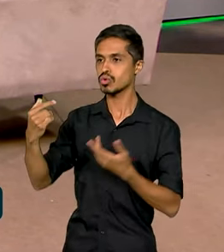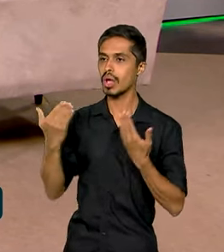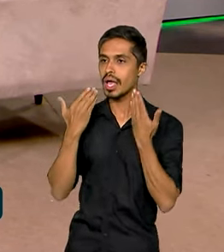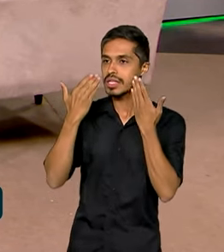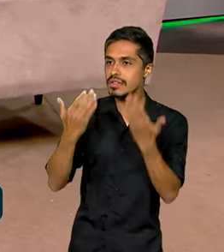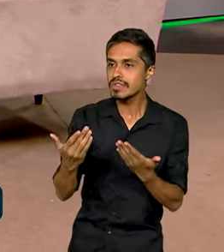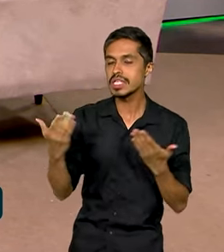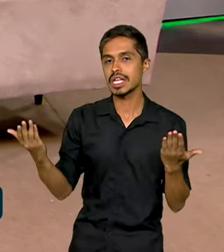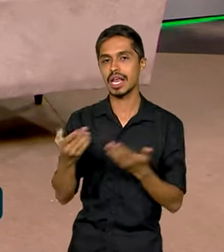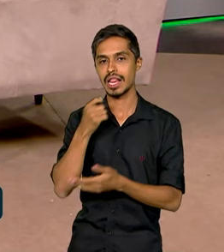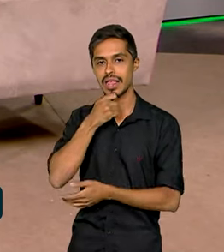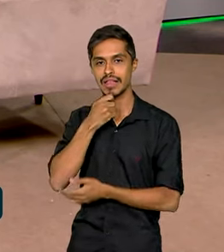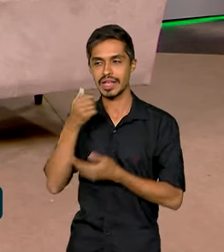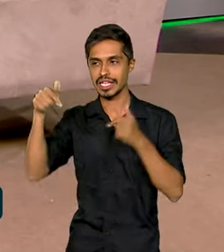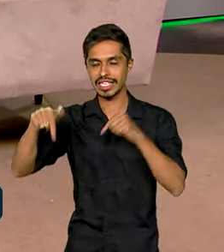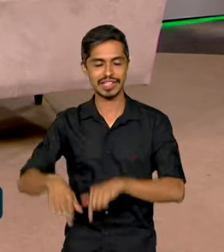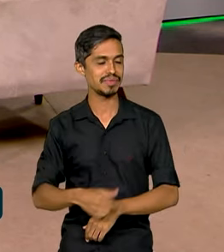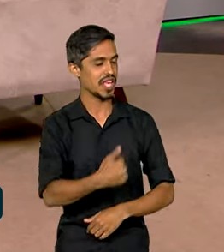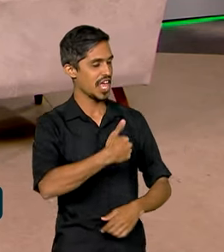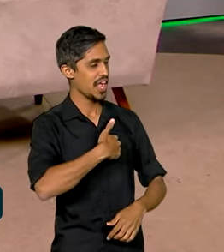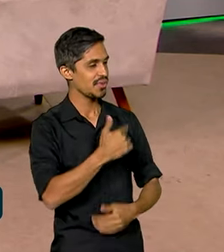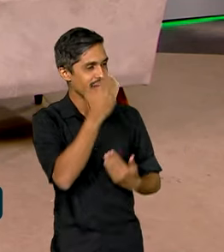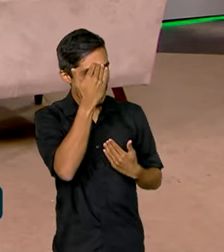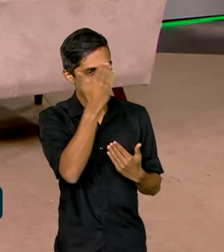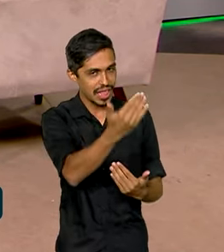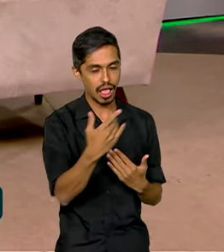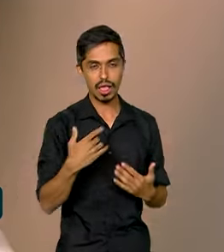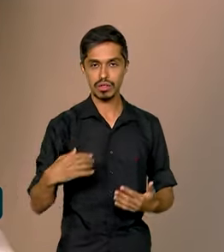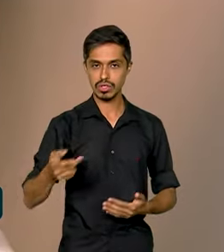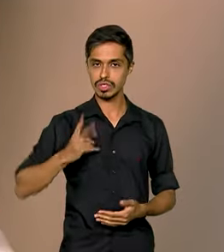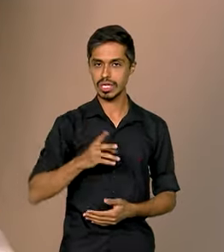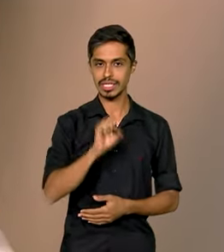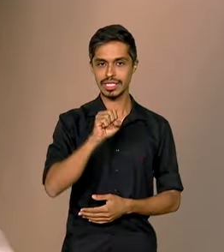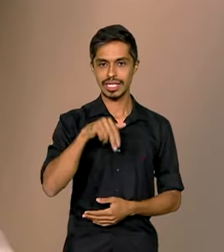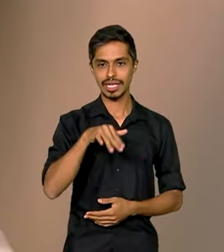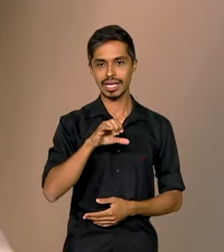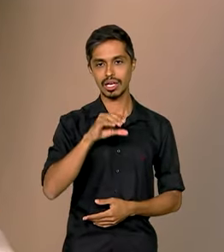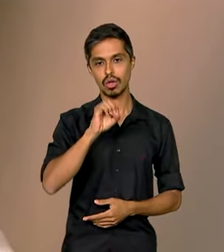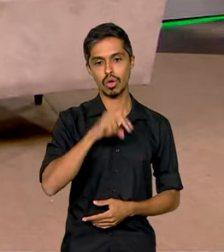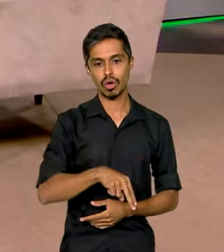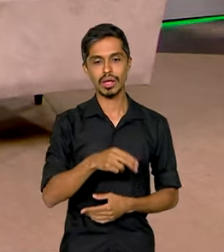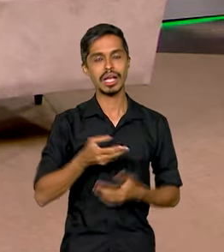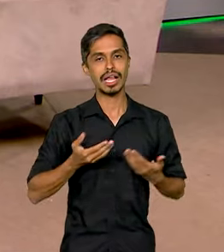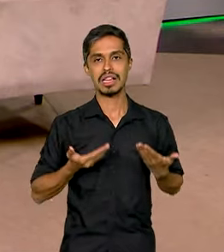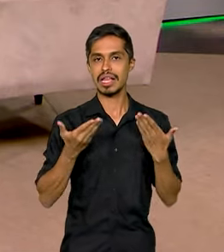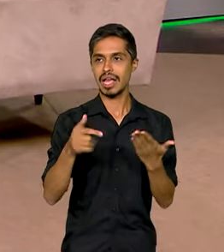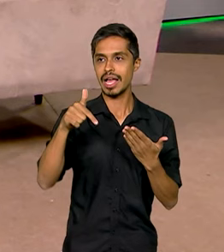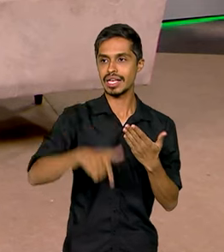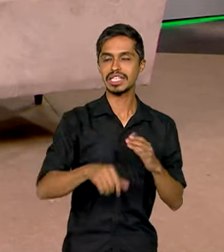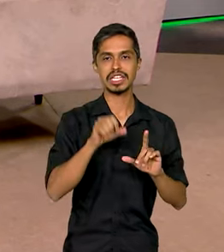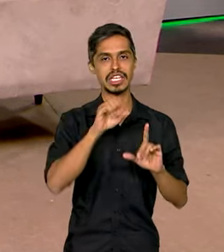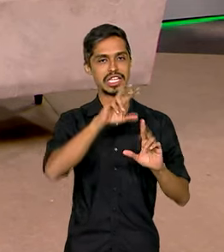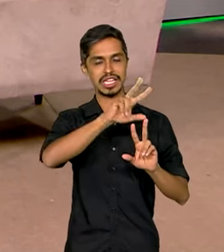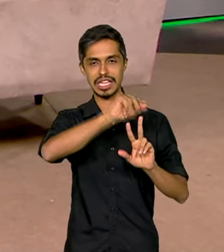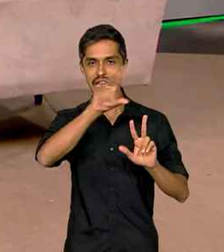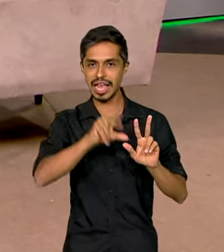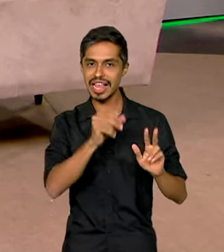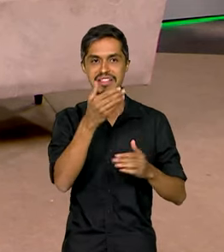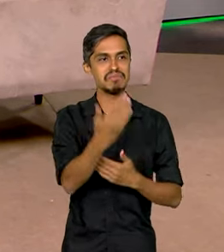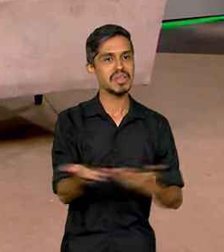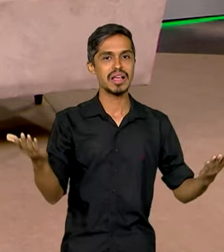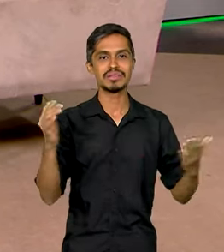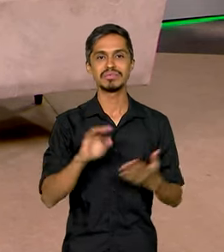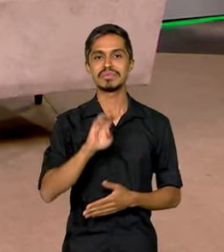esclarecedora no Brasil em dia bom eu agradeço coloco a cacom sempre à disposição aqui do do canal do programa é um